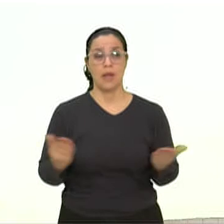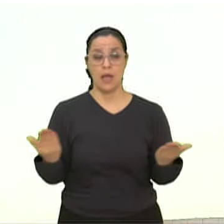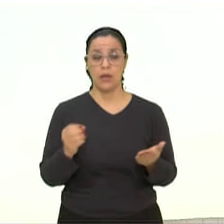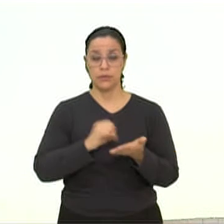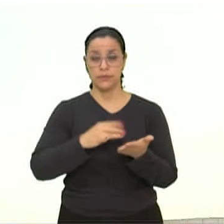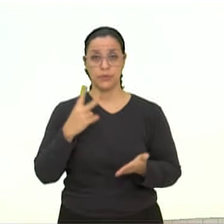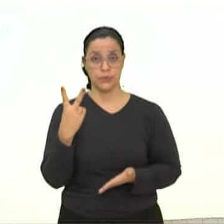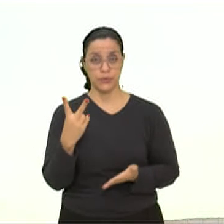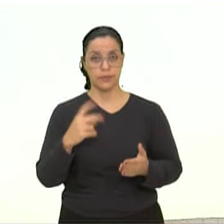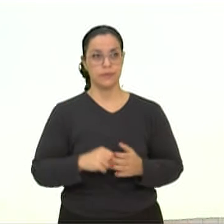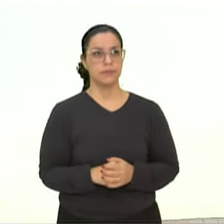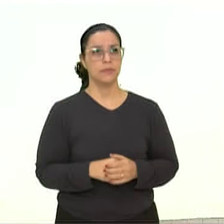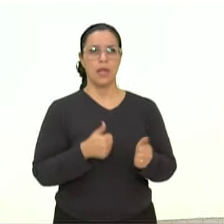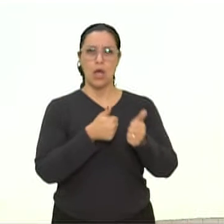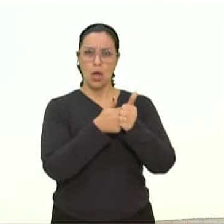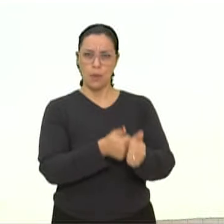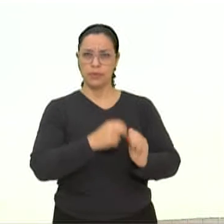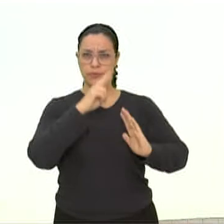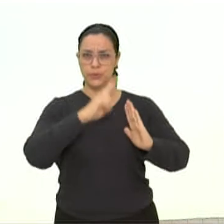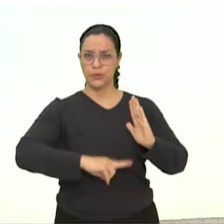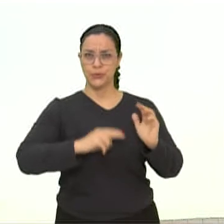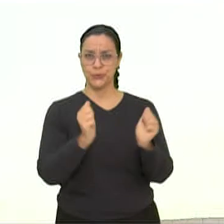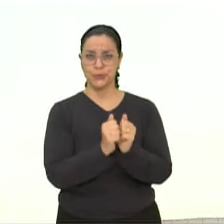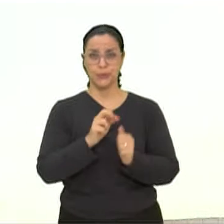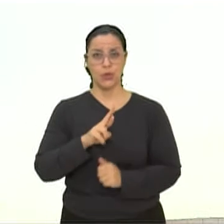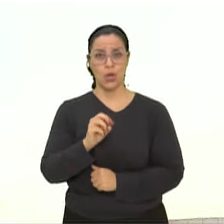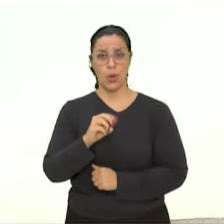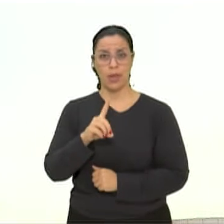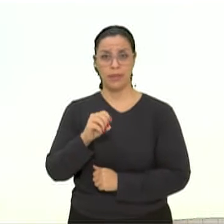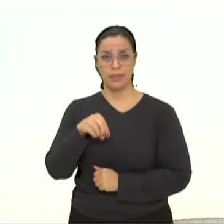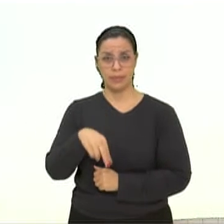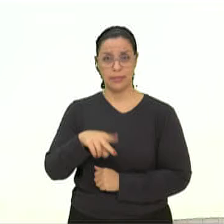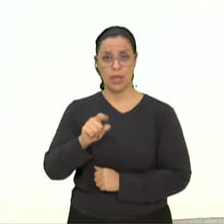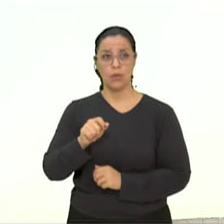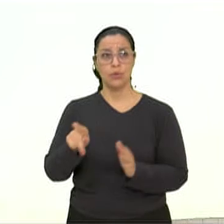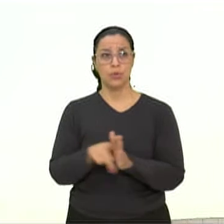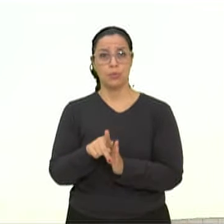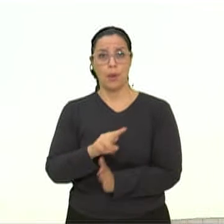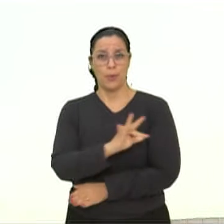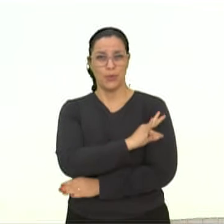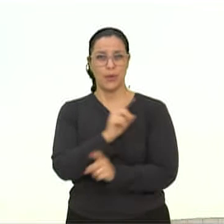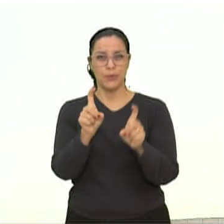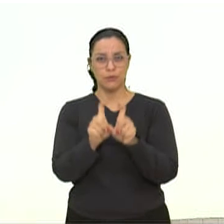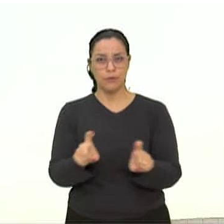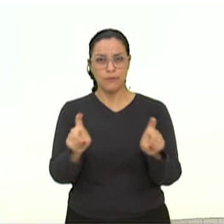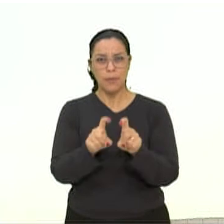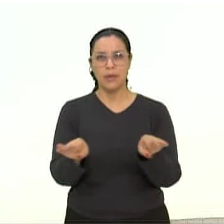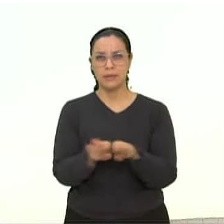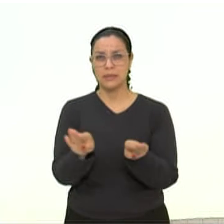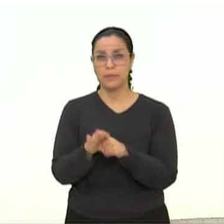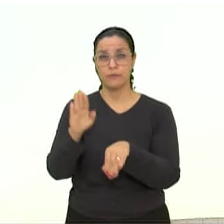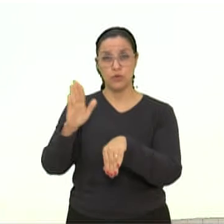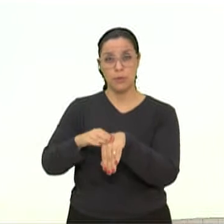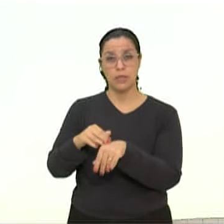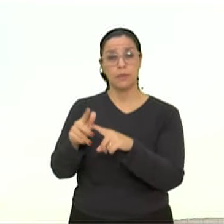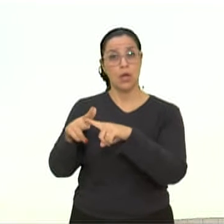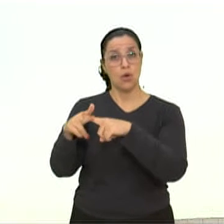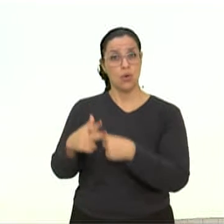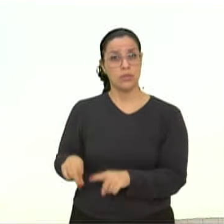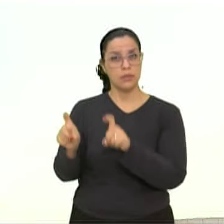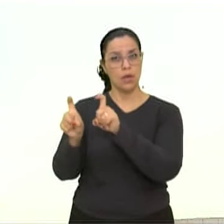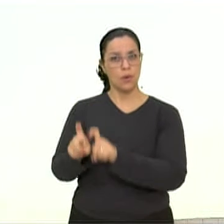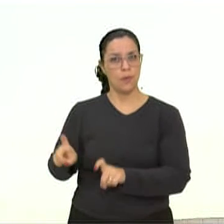Vamos ao próximo. Acompanhe comigo na leitura. Ronaldo é técnico de informática e foi chamado para consertar